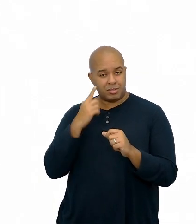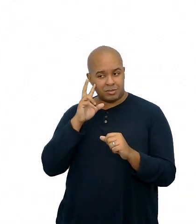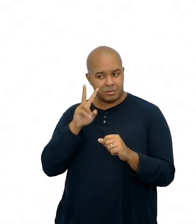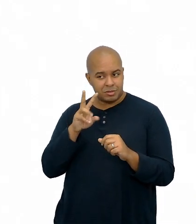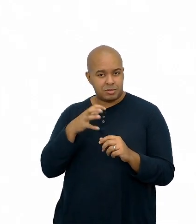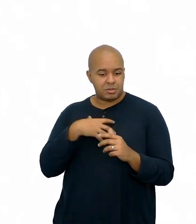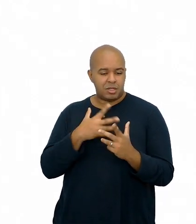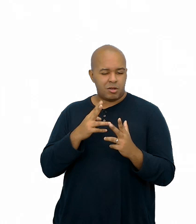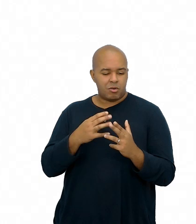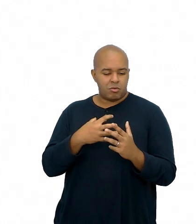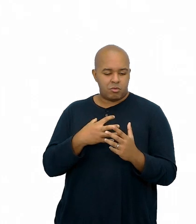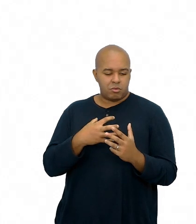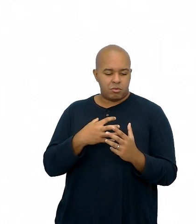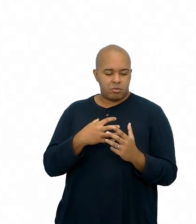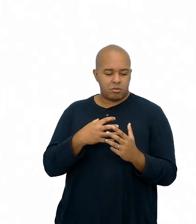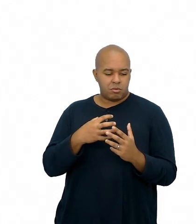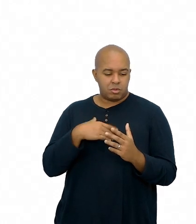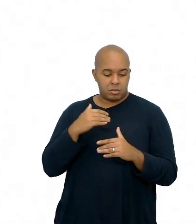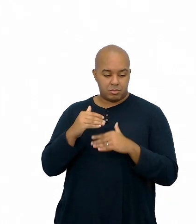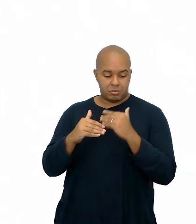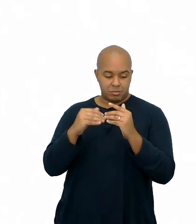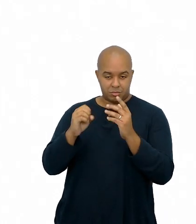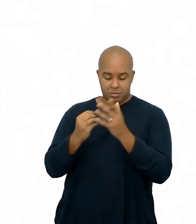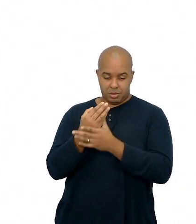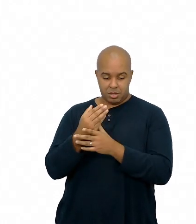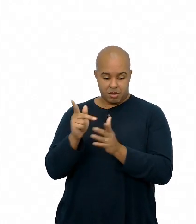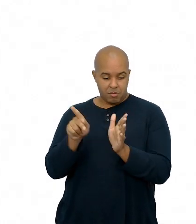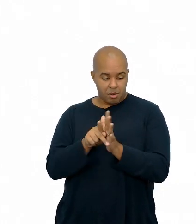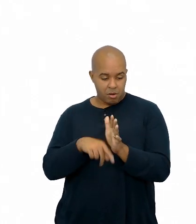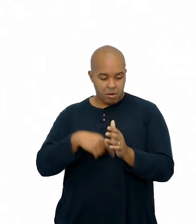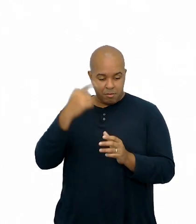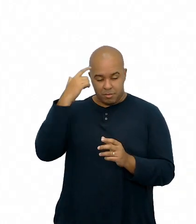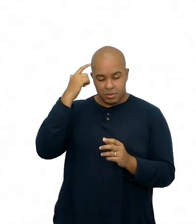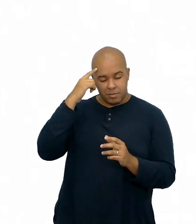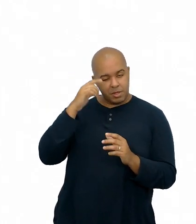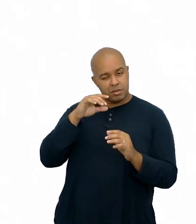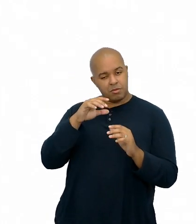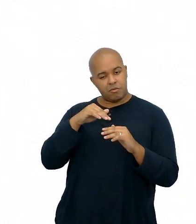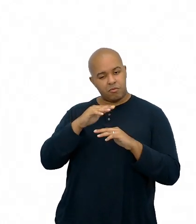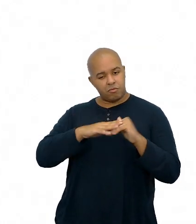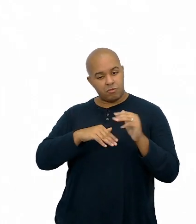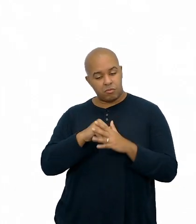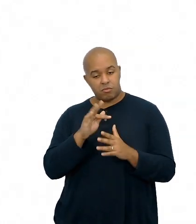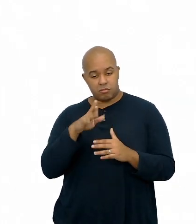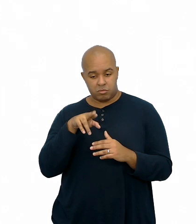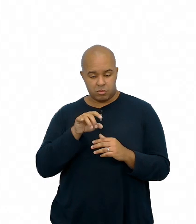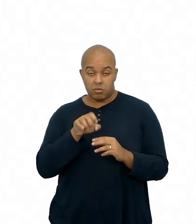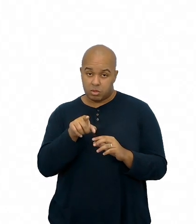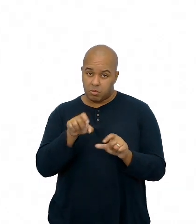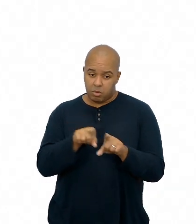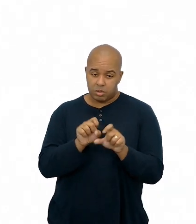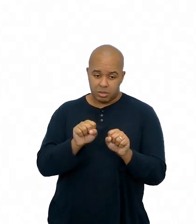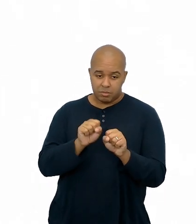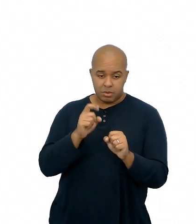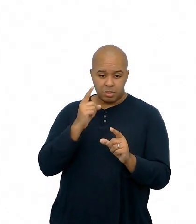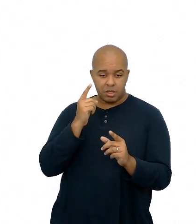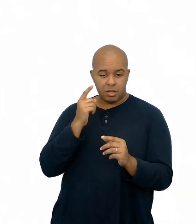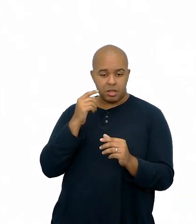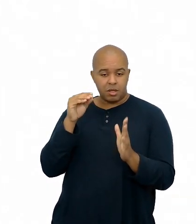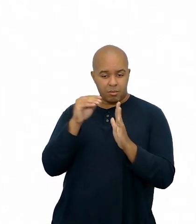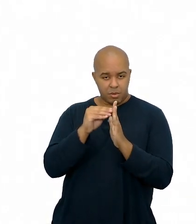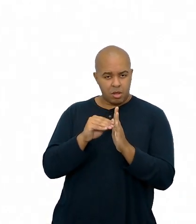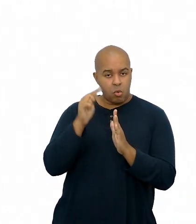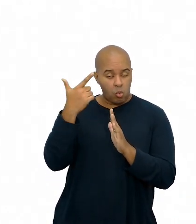vista como uma forma de desenvolver o pensamento funcional. Você também pode incluir